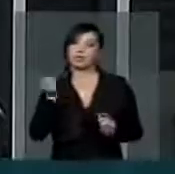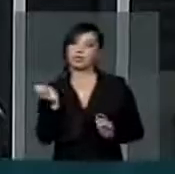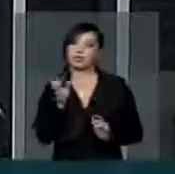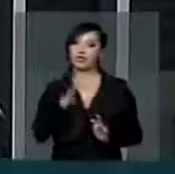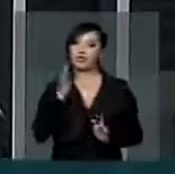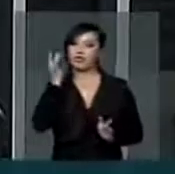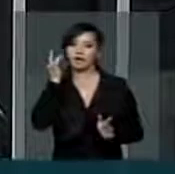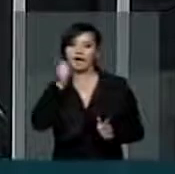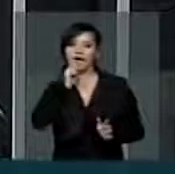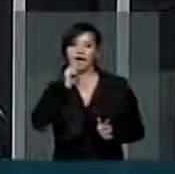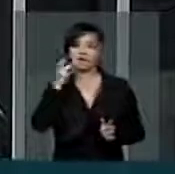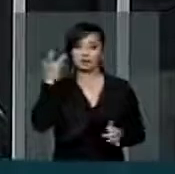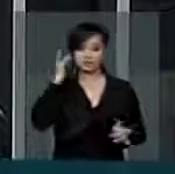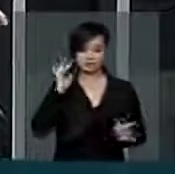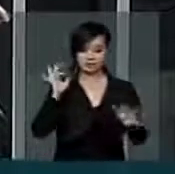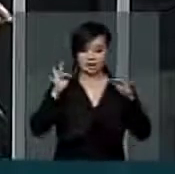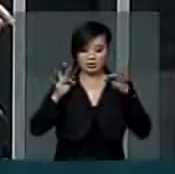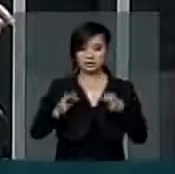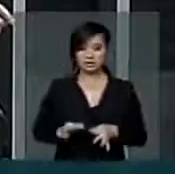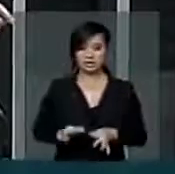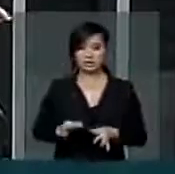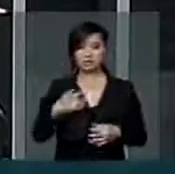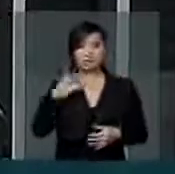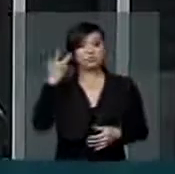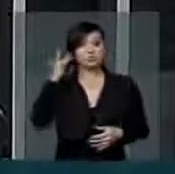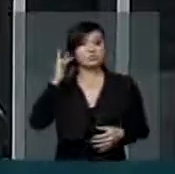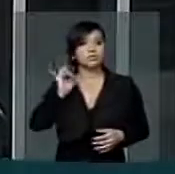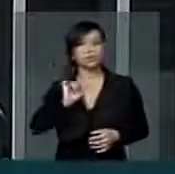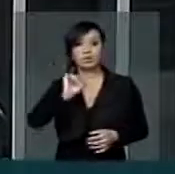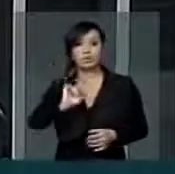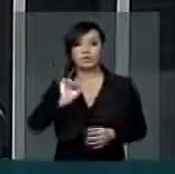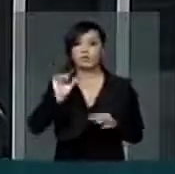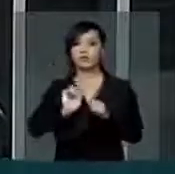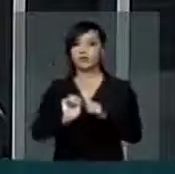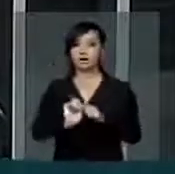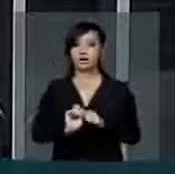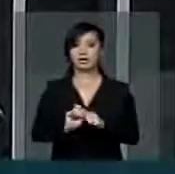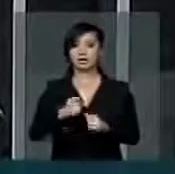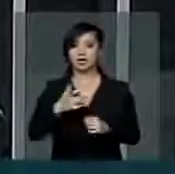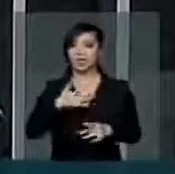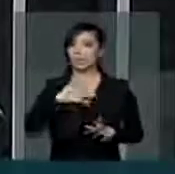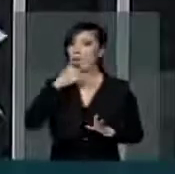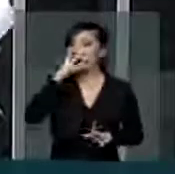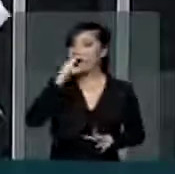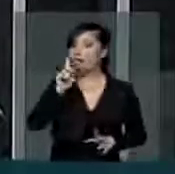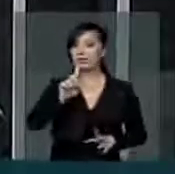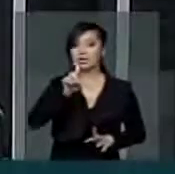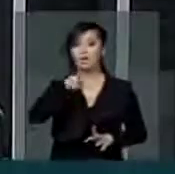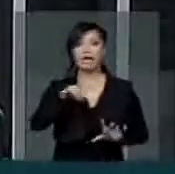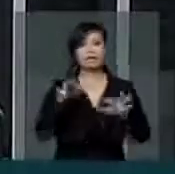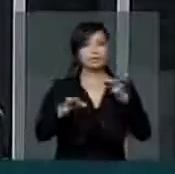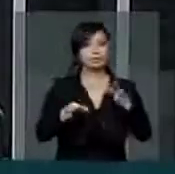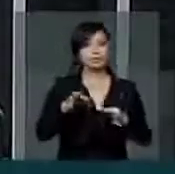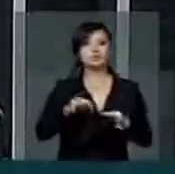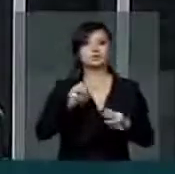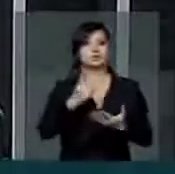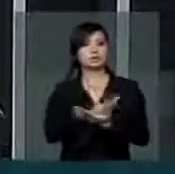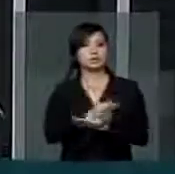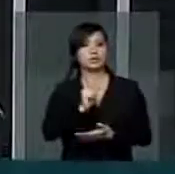fazer, deputado. Eu acho injusto os vetos antigos não serem